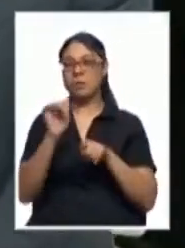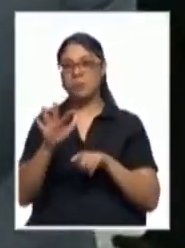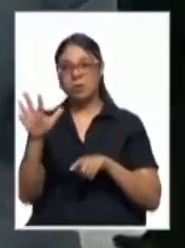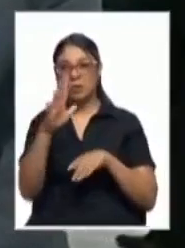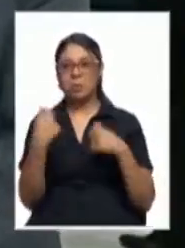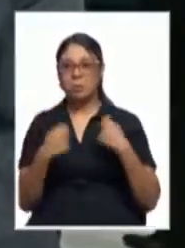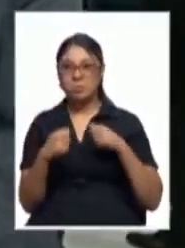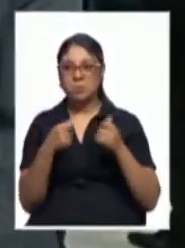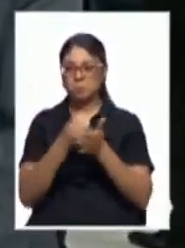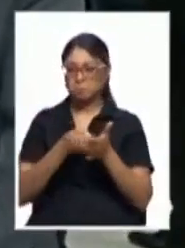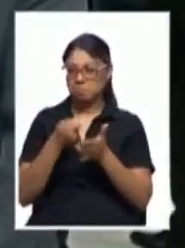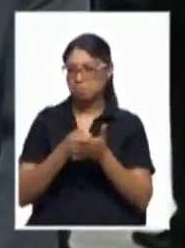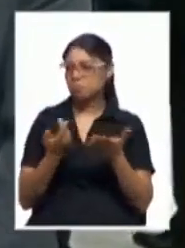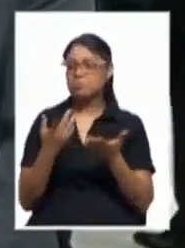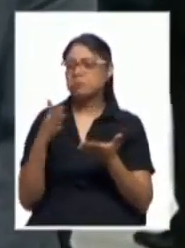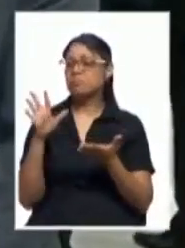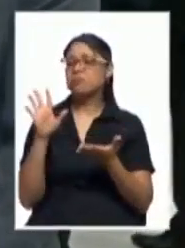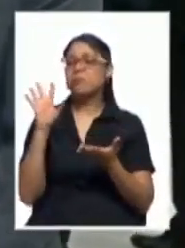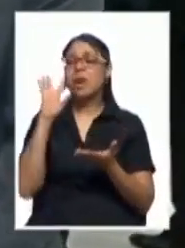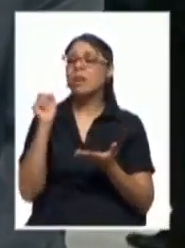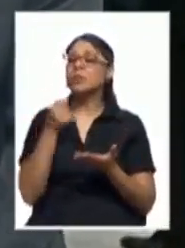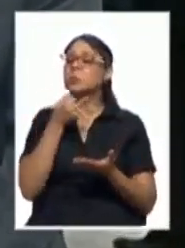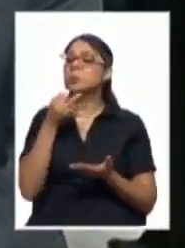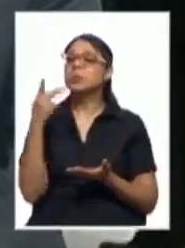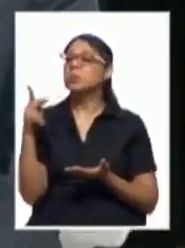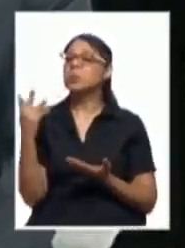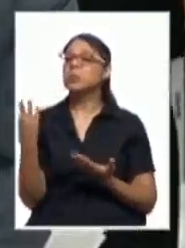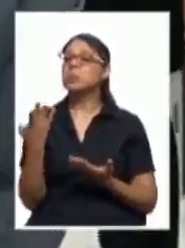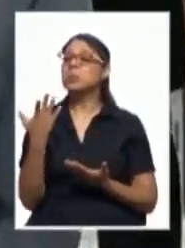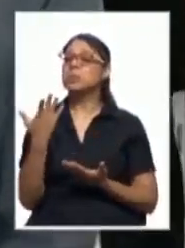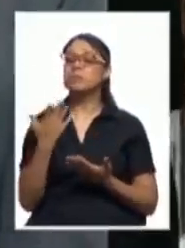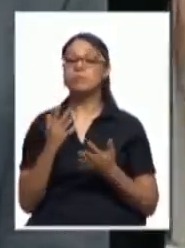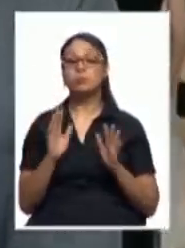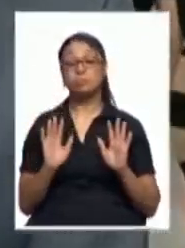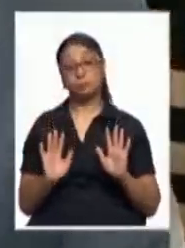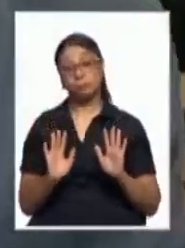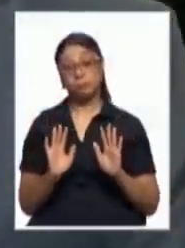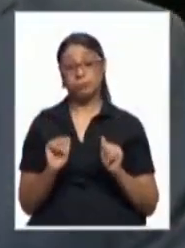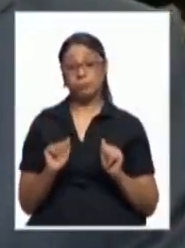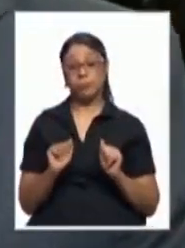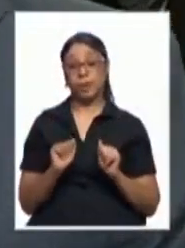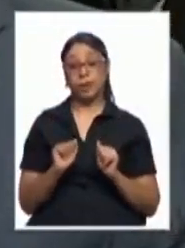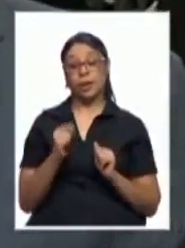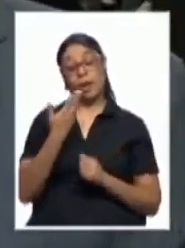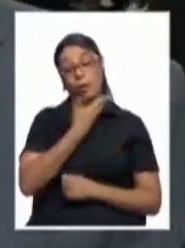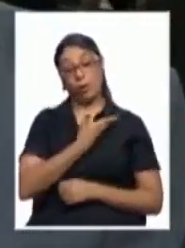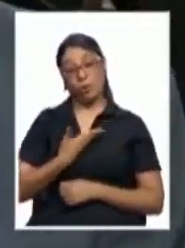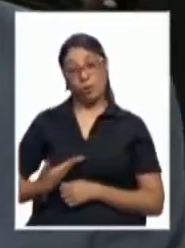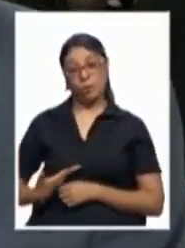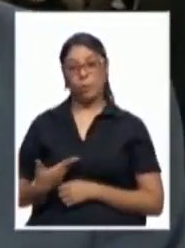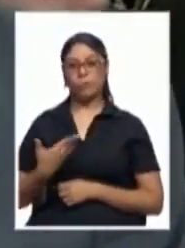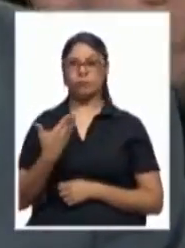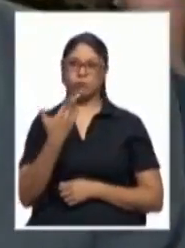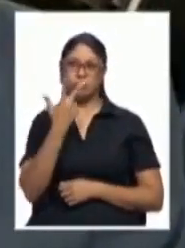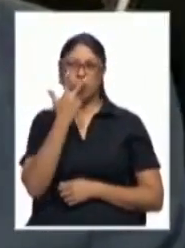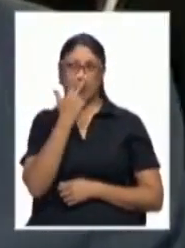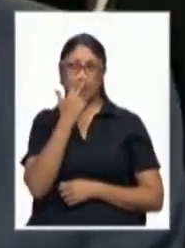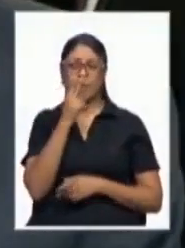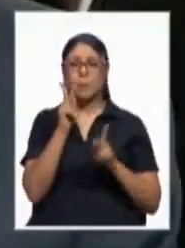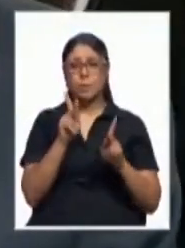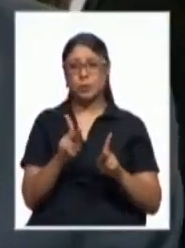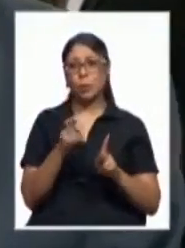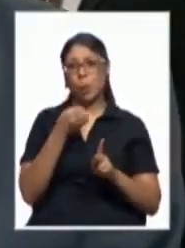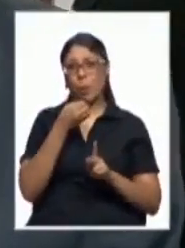medidas duras aí. O que o senhor achou do discurso do governador? Olha, o governador, ele nos parece uma pessoa muito bem